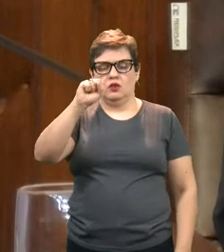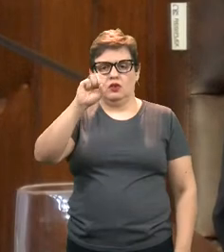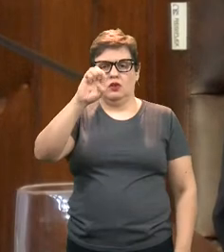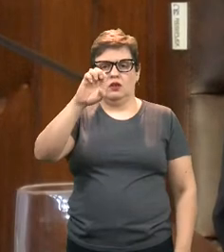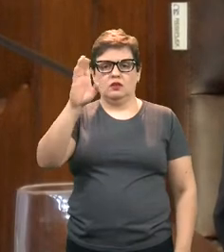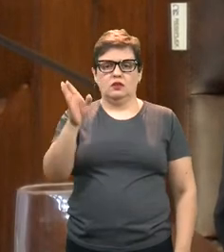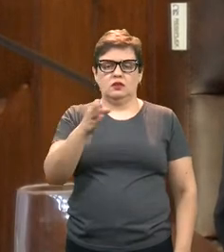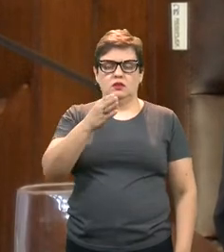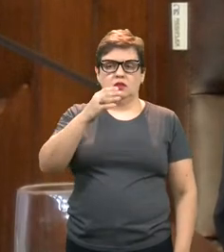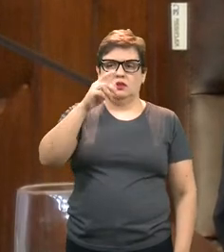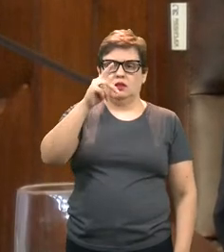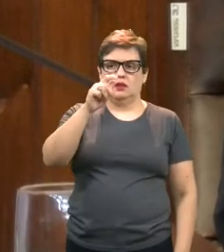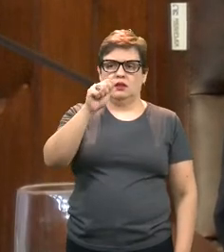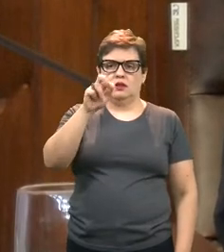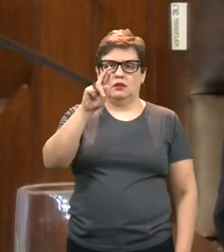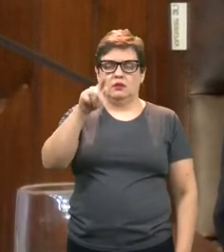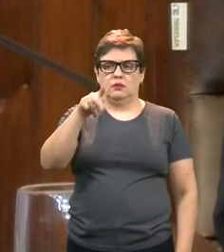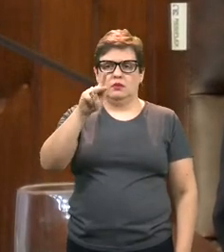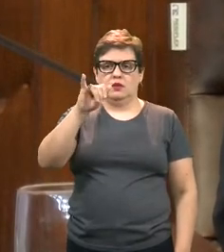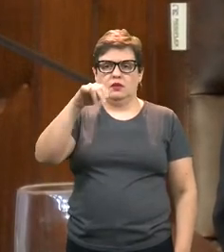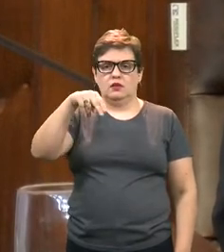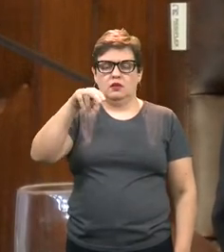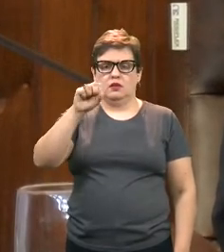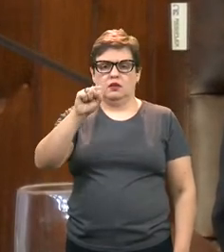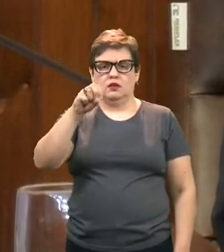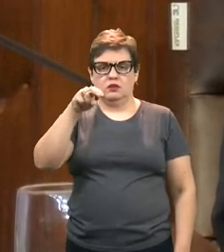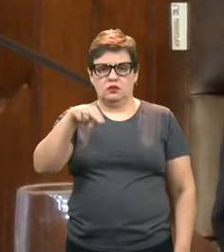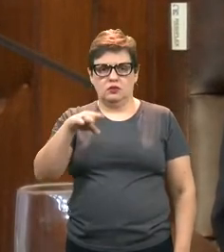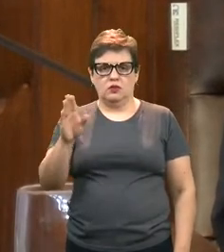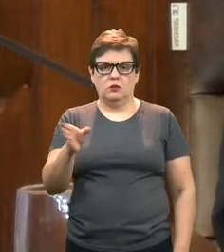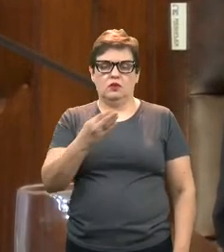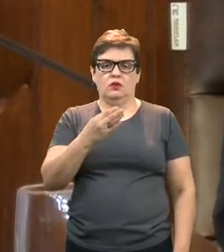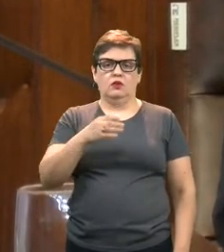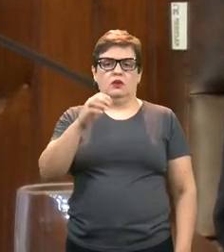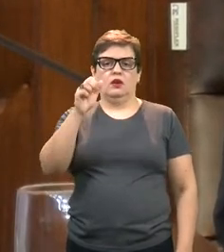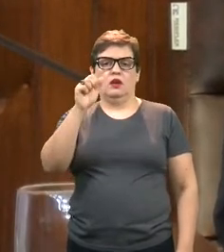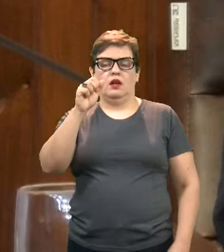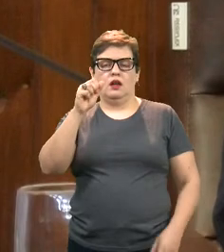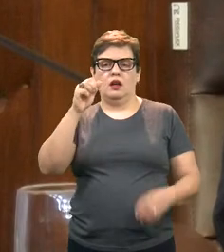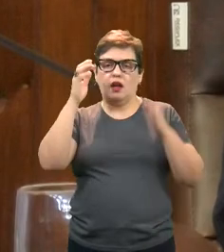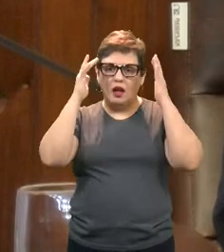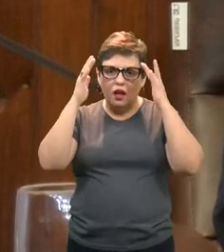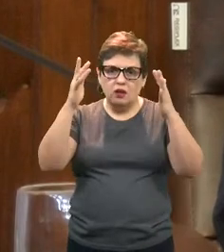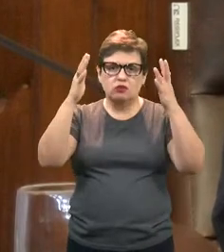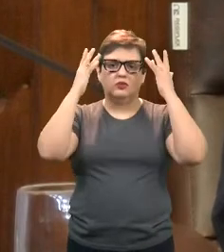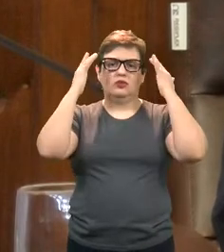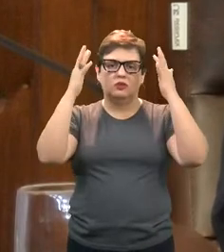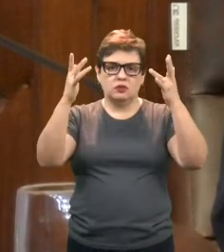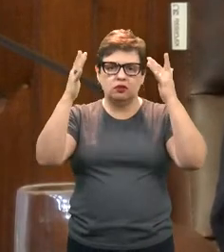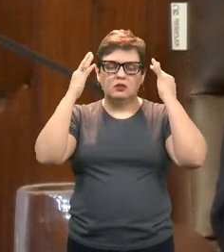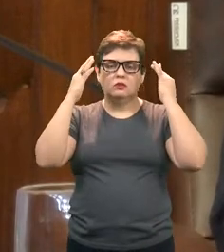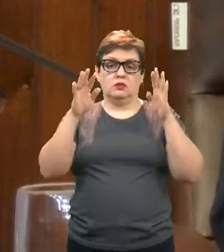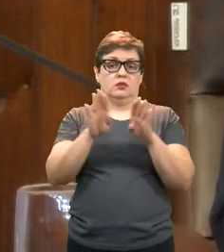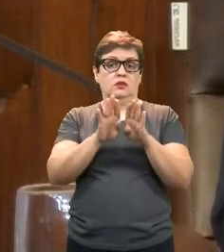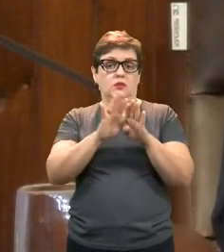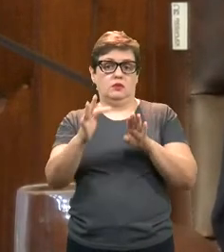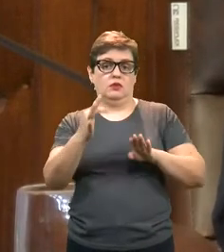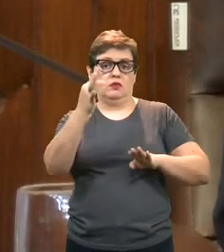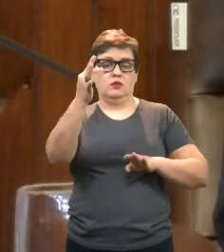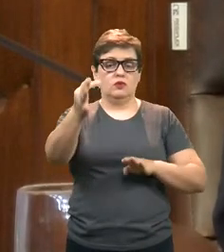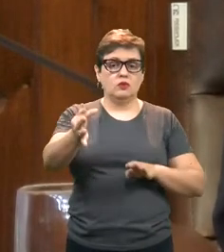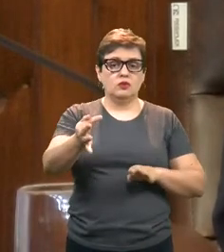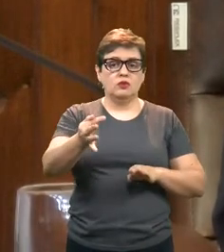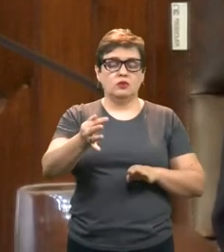Parkinson, ansiedade, autismo, a doença de Crohn. O futuro da geriatria também passa pelo uso